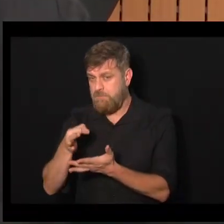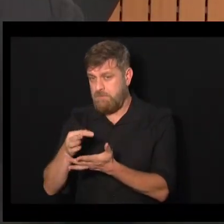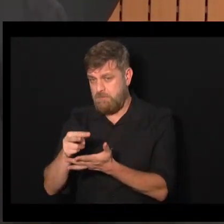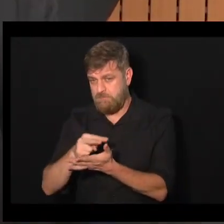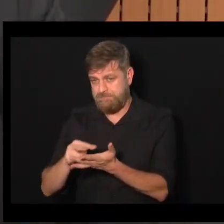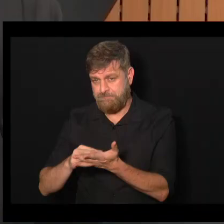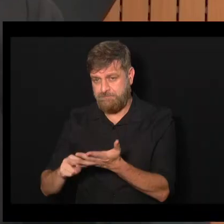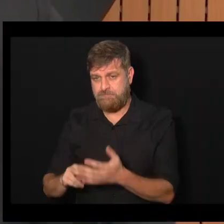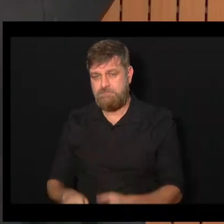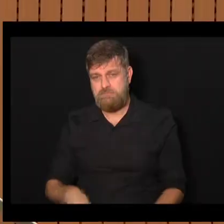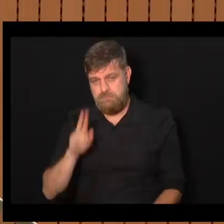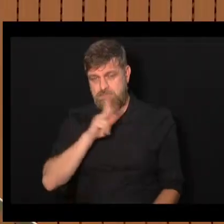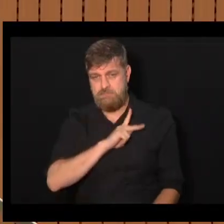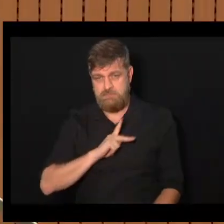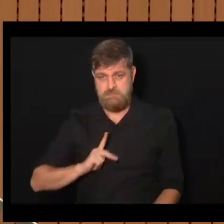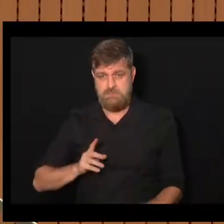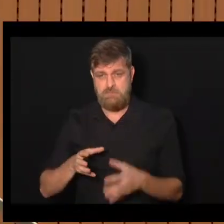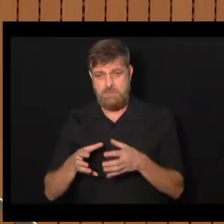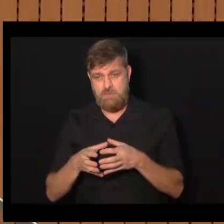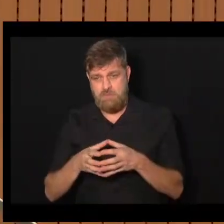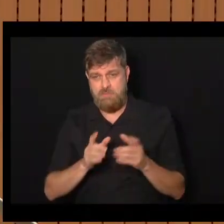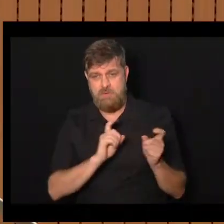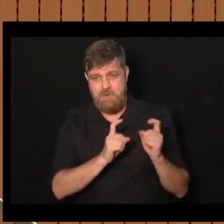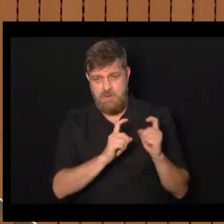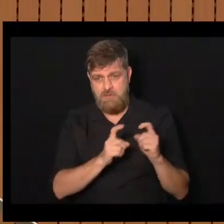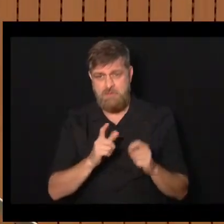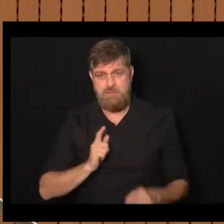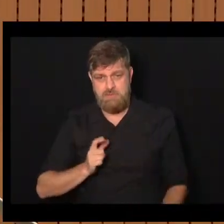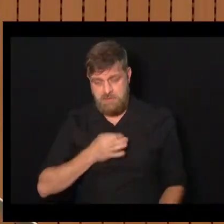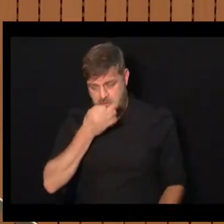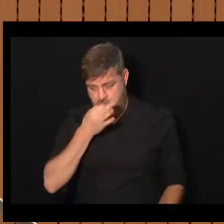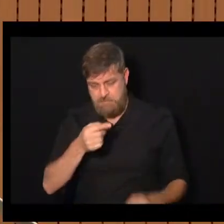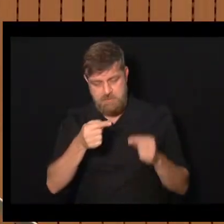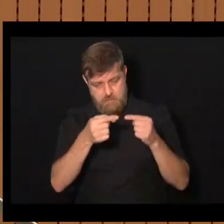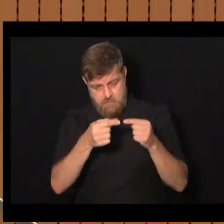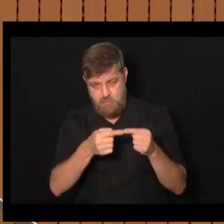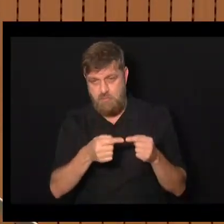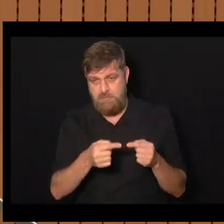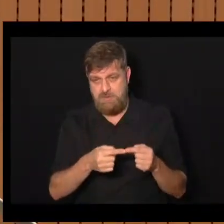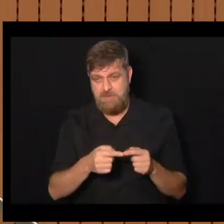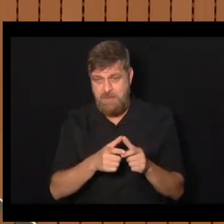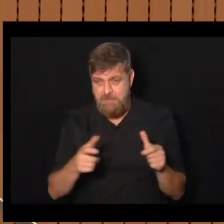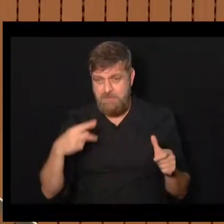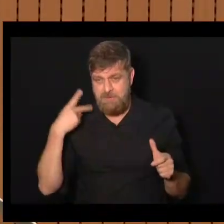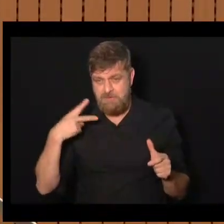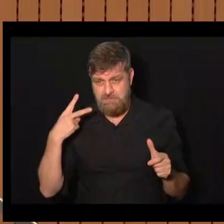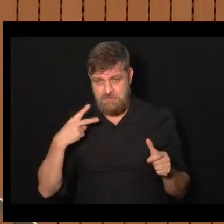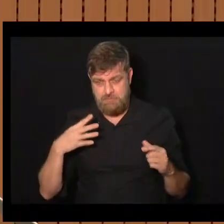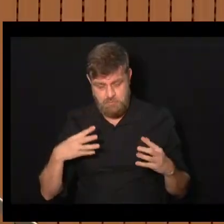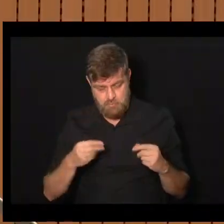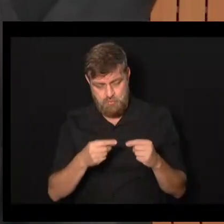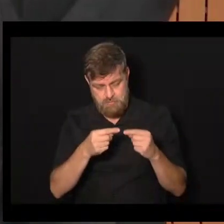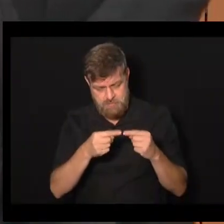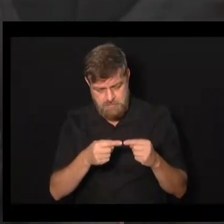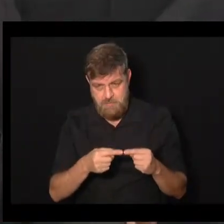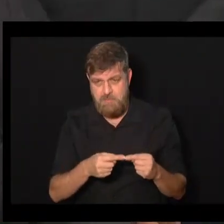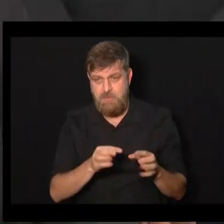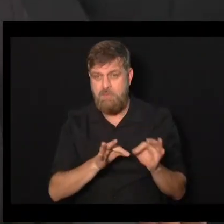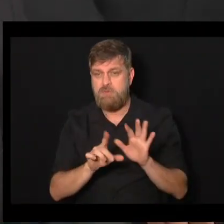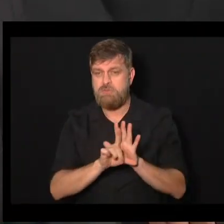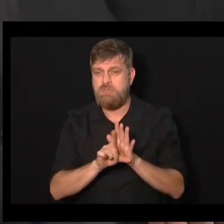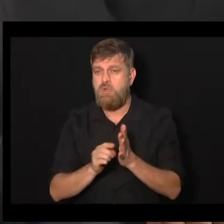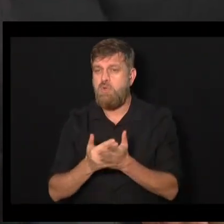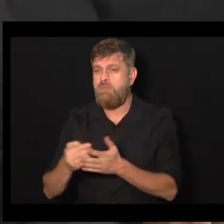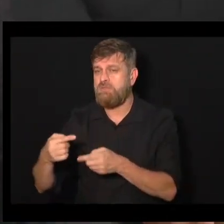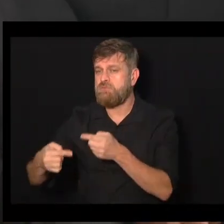Senhor presidente, senhores vereadores, a comissão reunida exala parecer favorável por maioria absoluta. Com parecer favorável ao projeto, a matéria